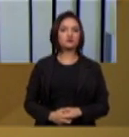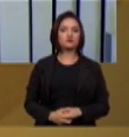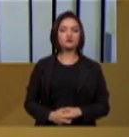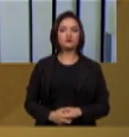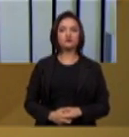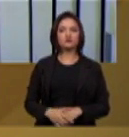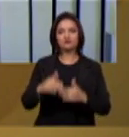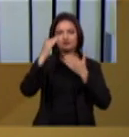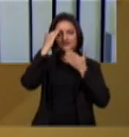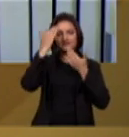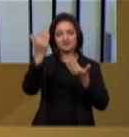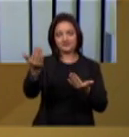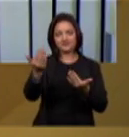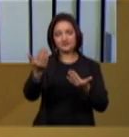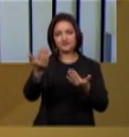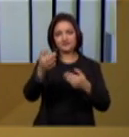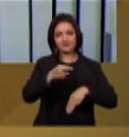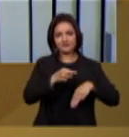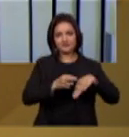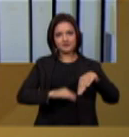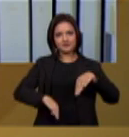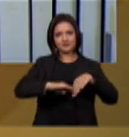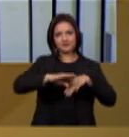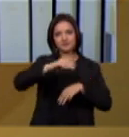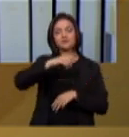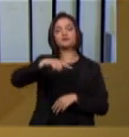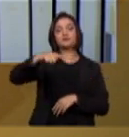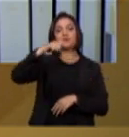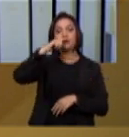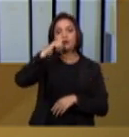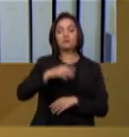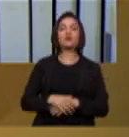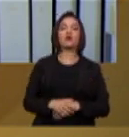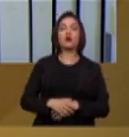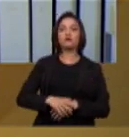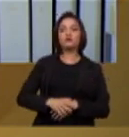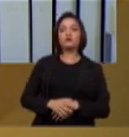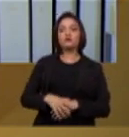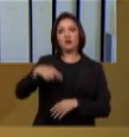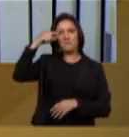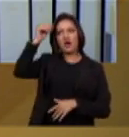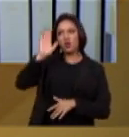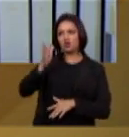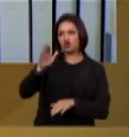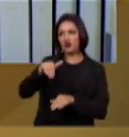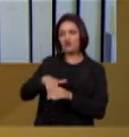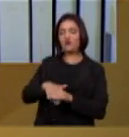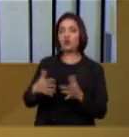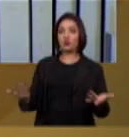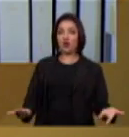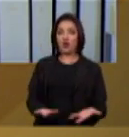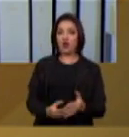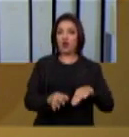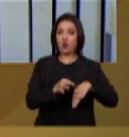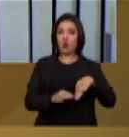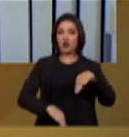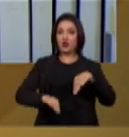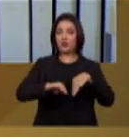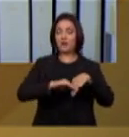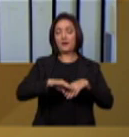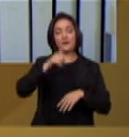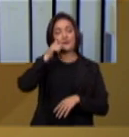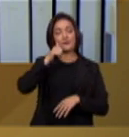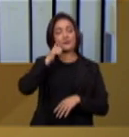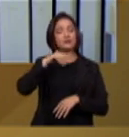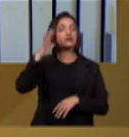Agradeço ao ministro Luiz Edson Fachin. O ministro Luiz Roberto Barroso já votou. Como vota a ministra Rosa Weber?